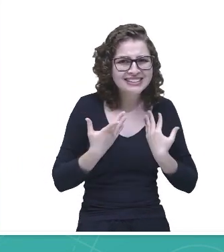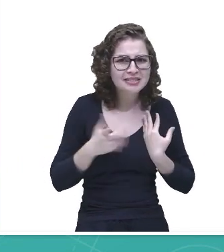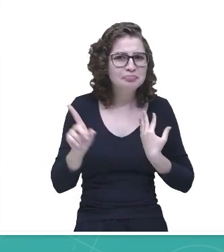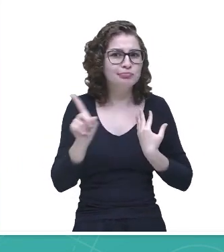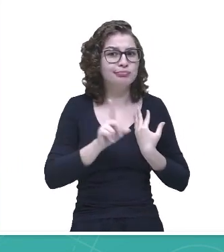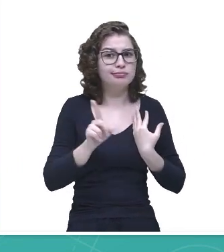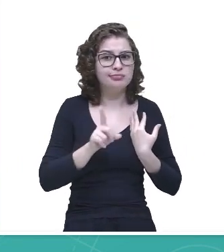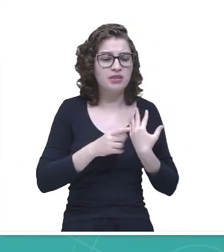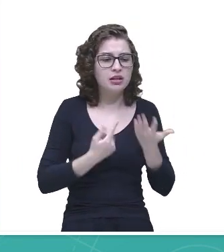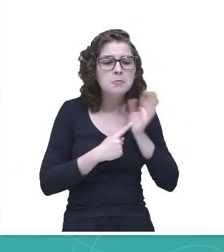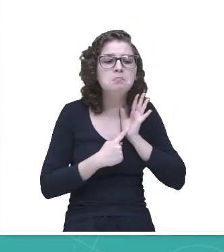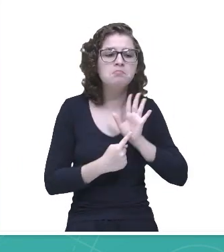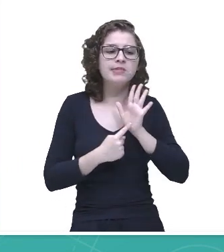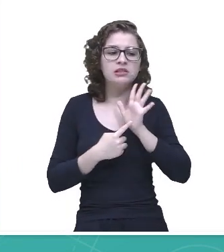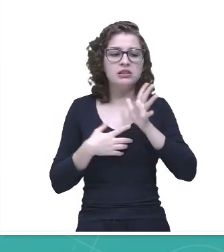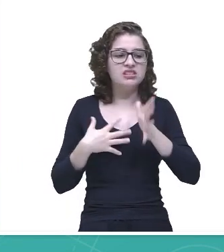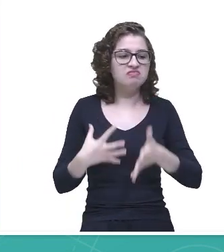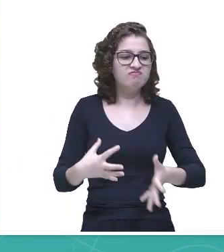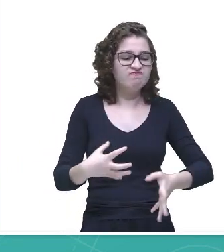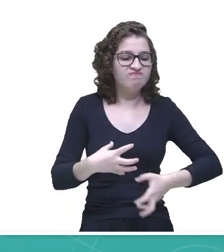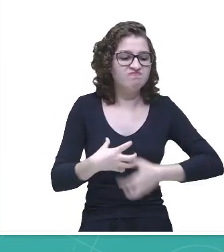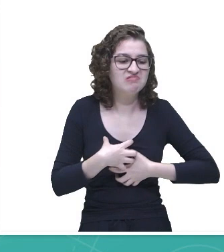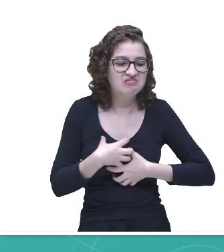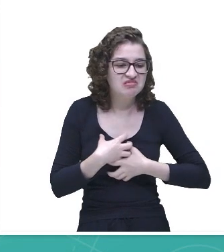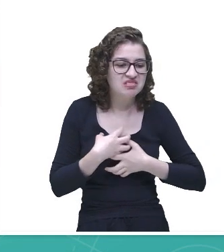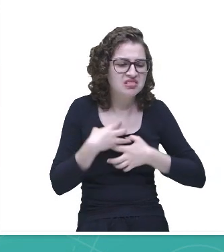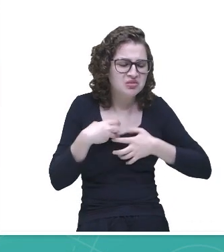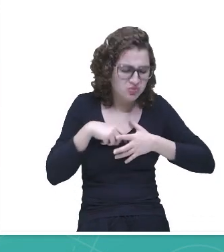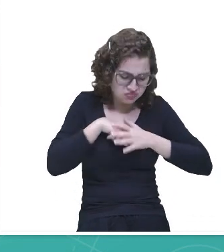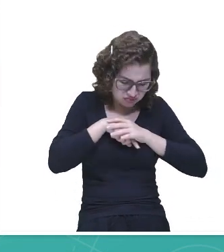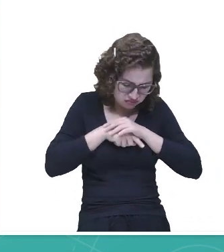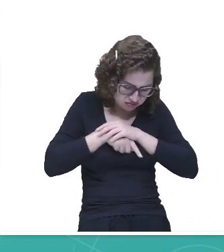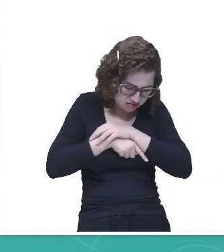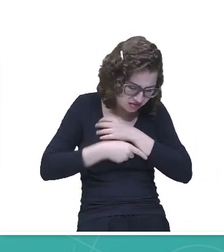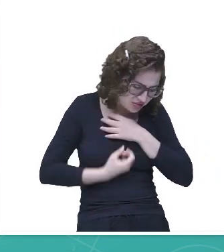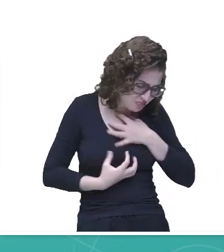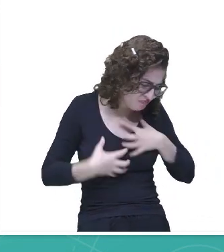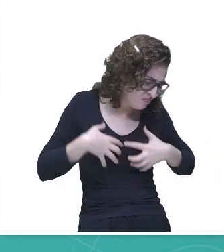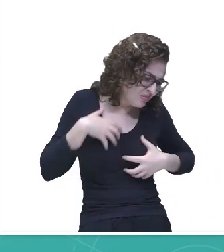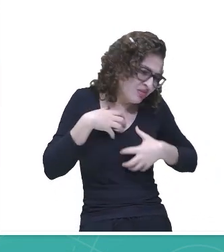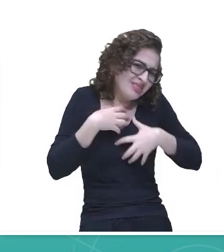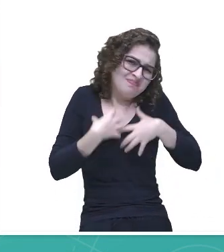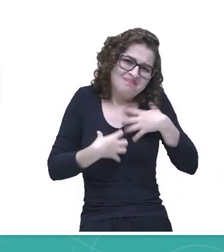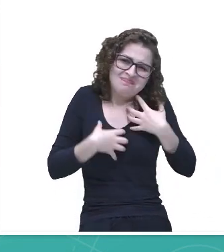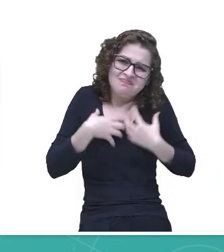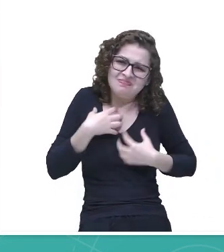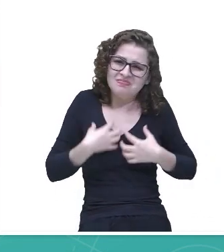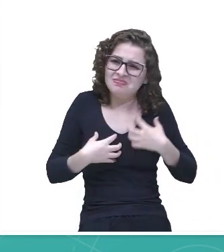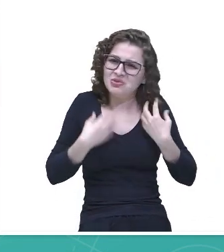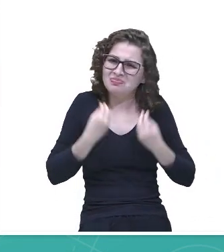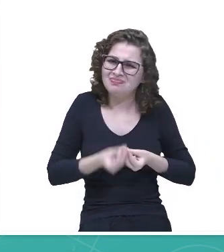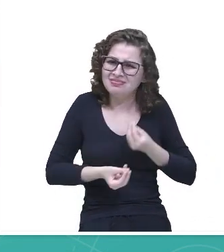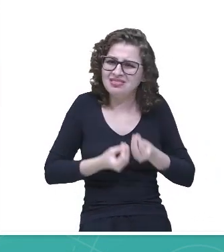quer transmitir para o público o que ela tem no seu íntimo, né? É o primeiro movimento de vanguarda que